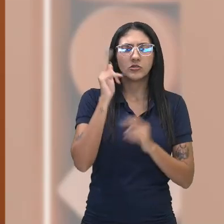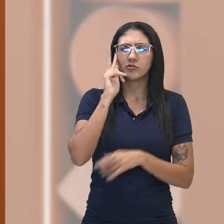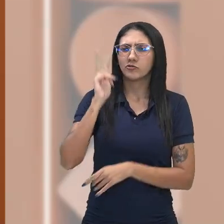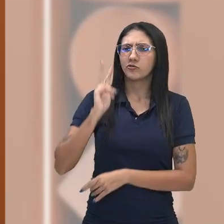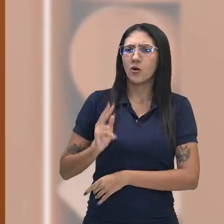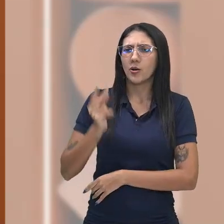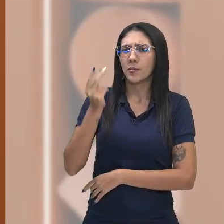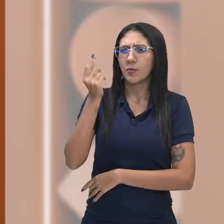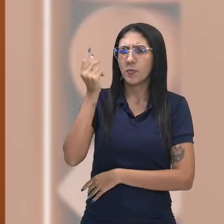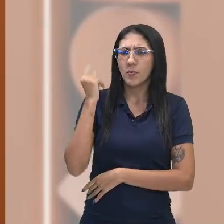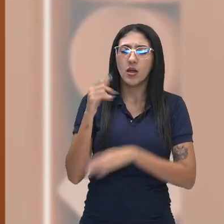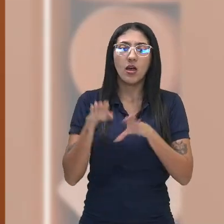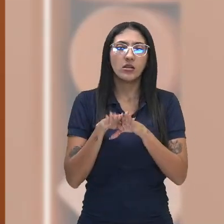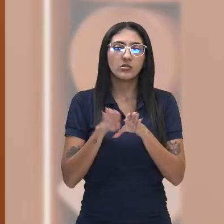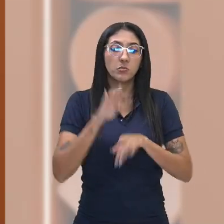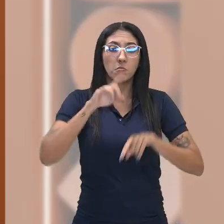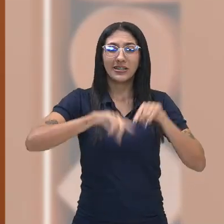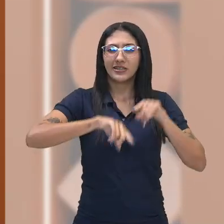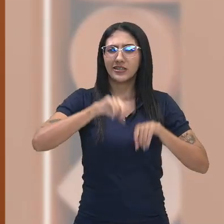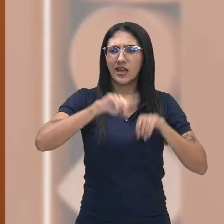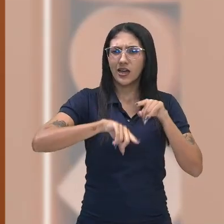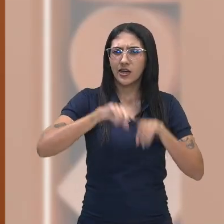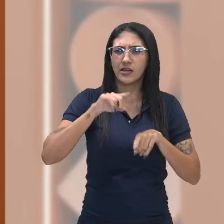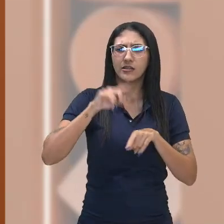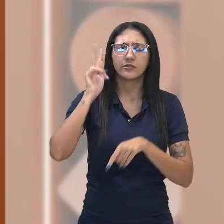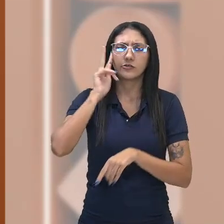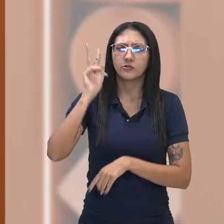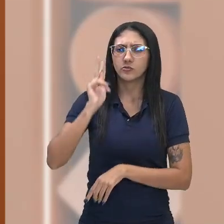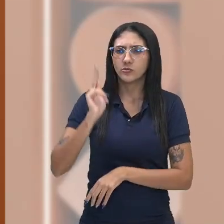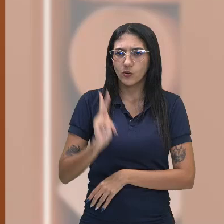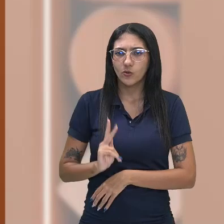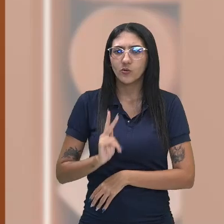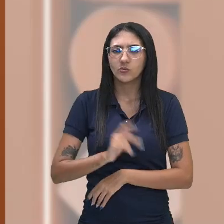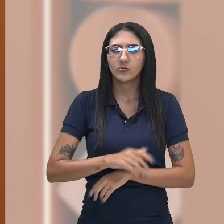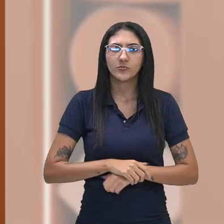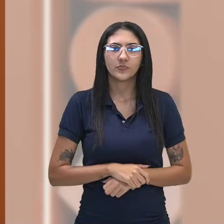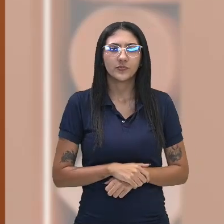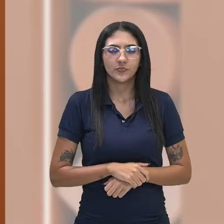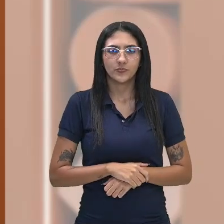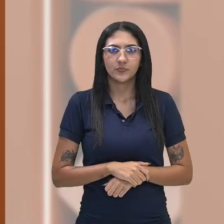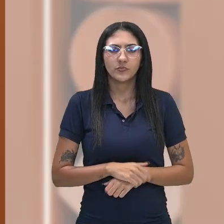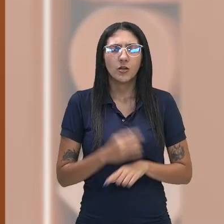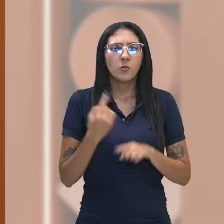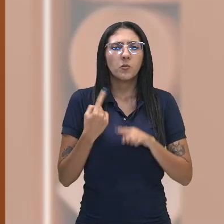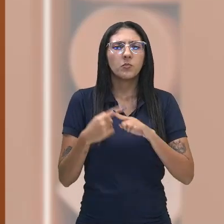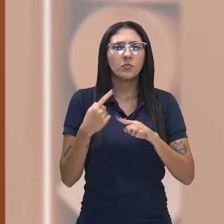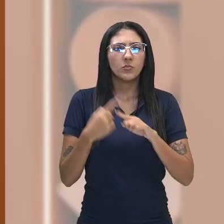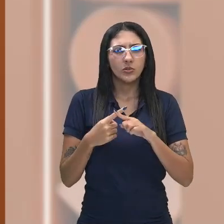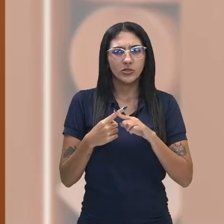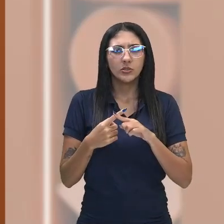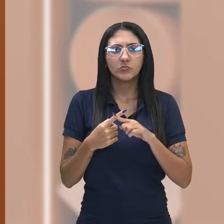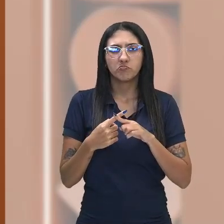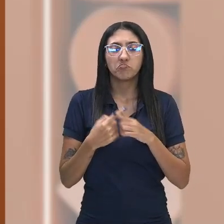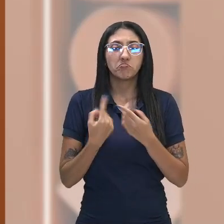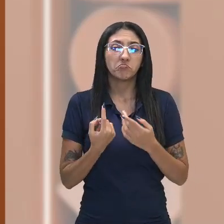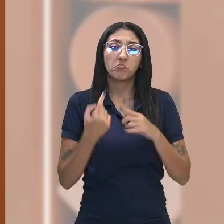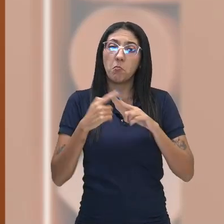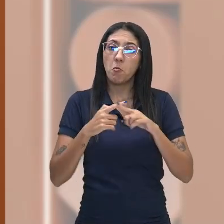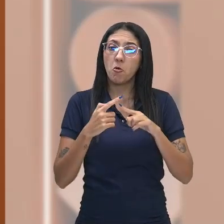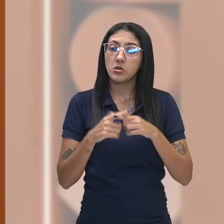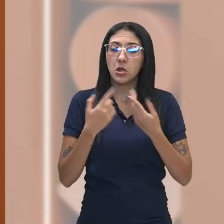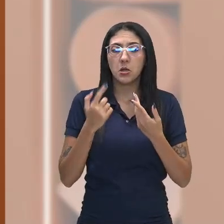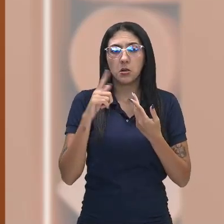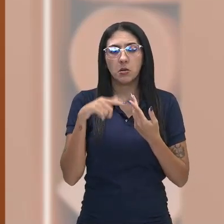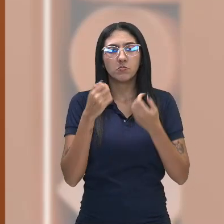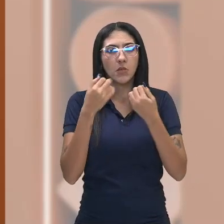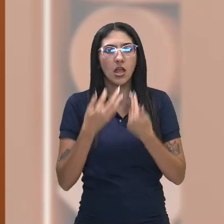de peças antigas, justamente porque pela situação, né,